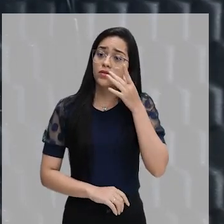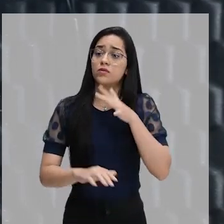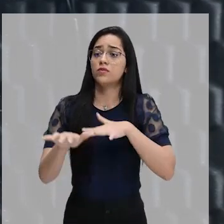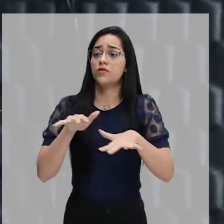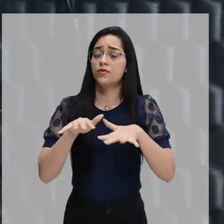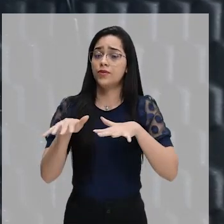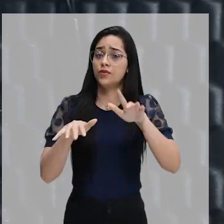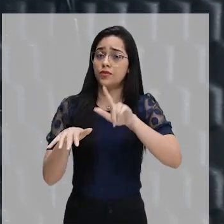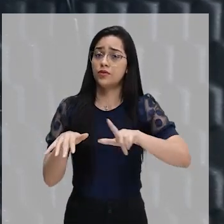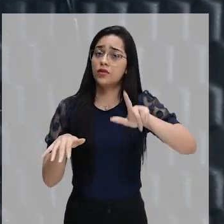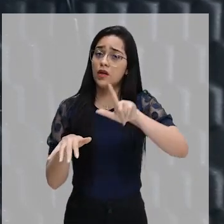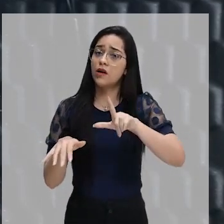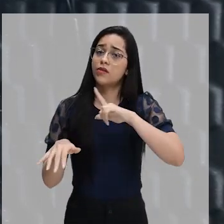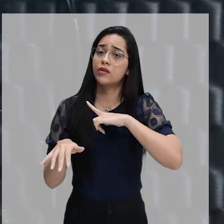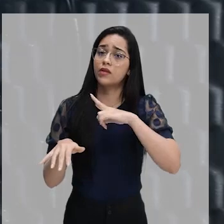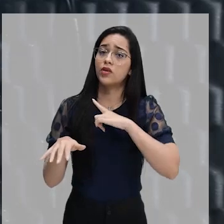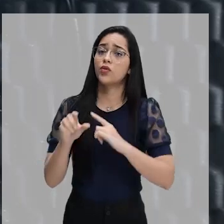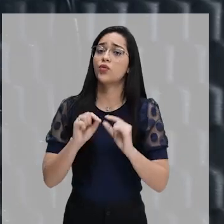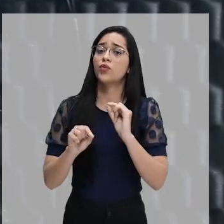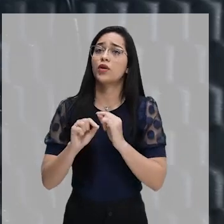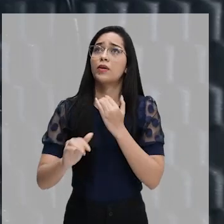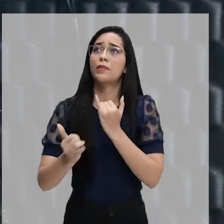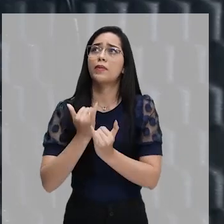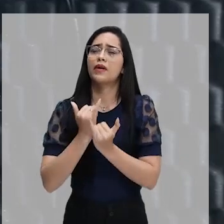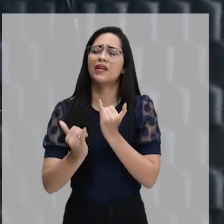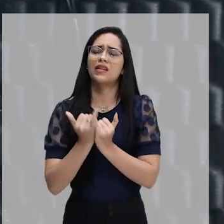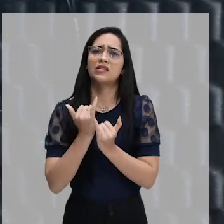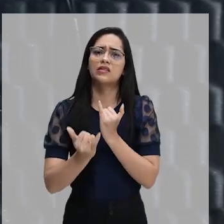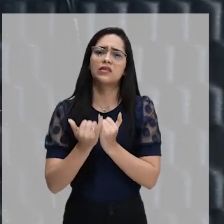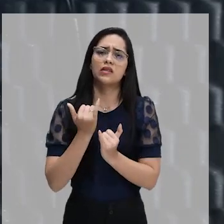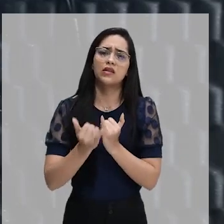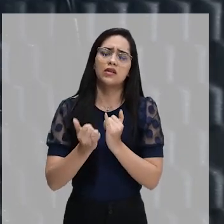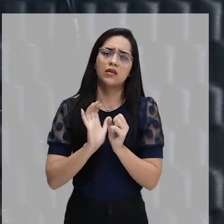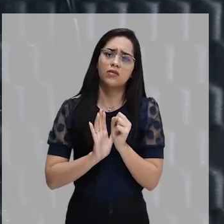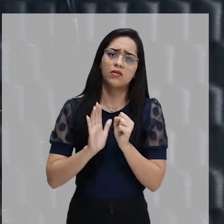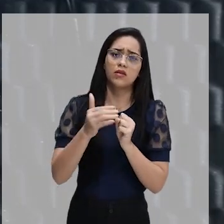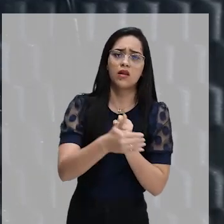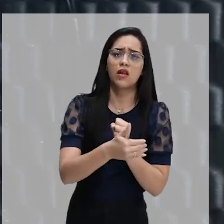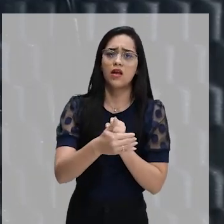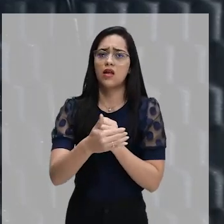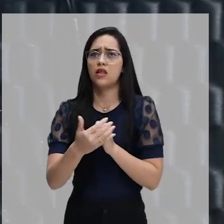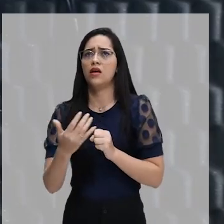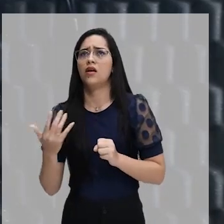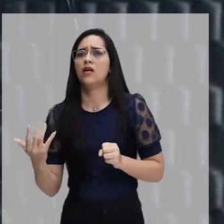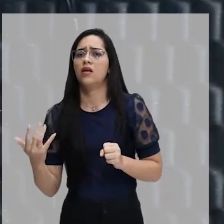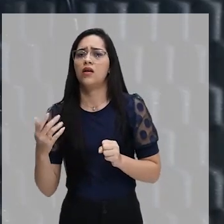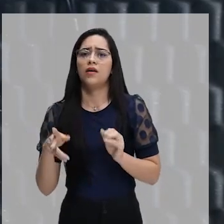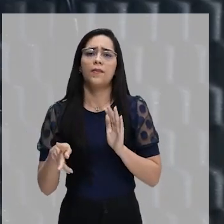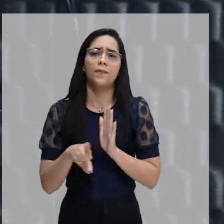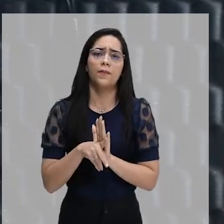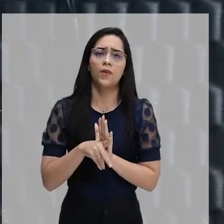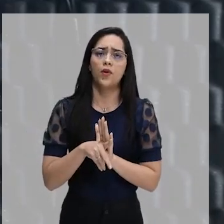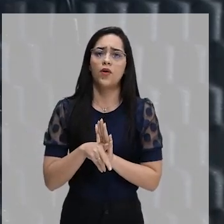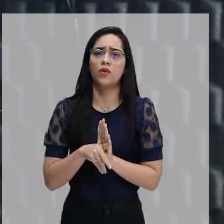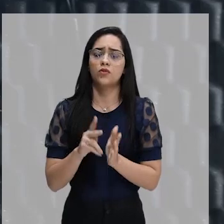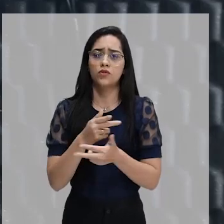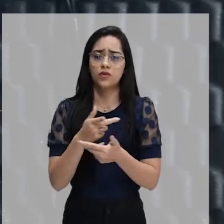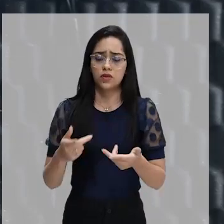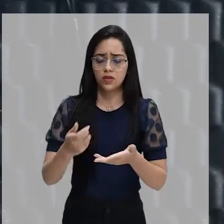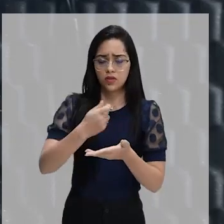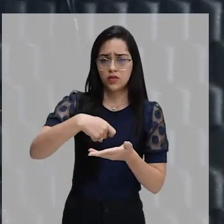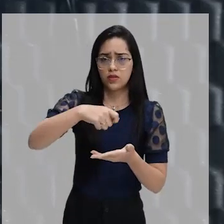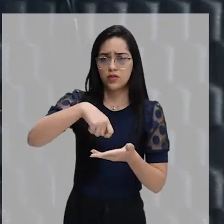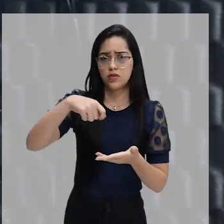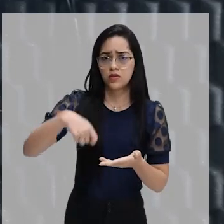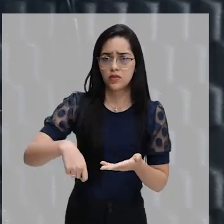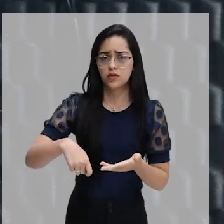movimento literário que tem como pano de fundo, né, cunho dos seus escritos, né,